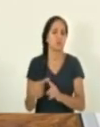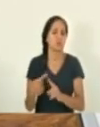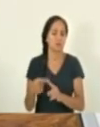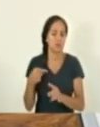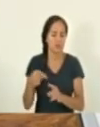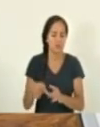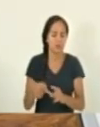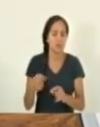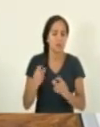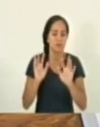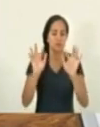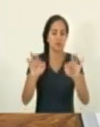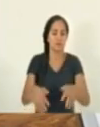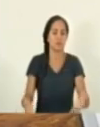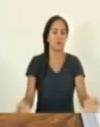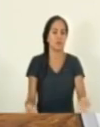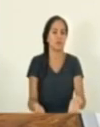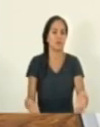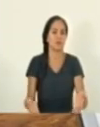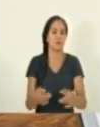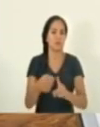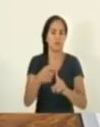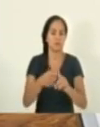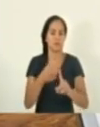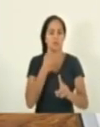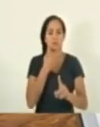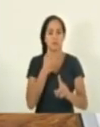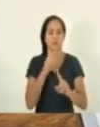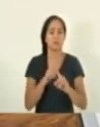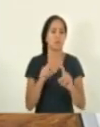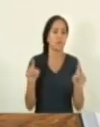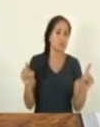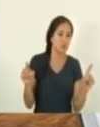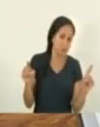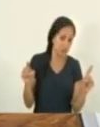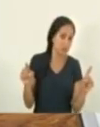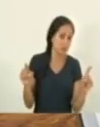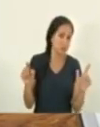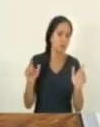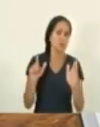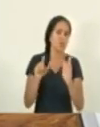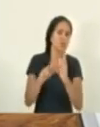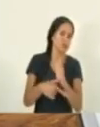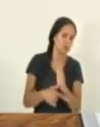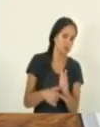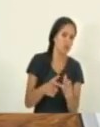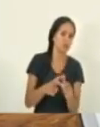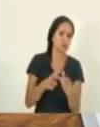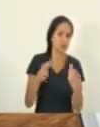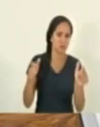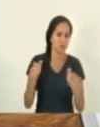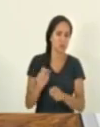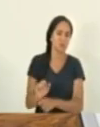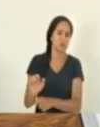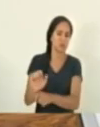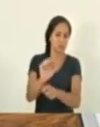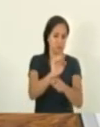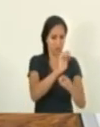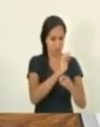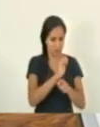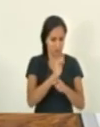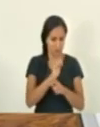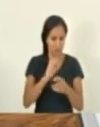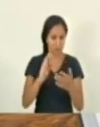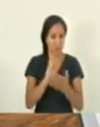deveria terminar agora, em dezembro. Só que o atraso em grande parte dos estados, mas sobretudo